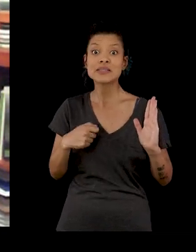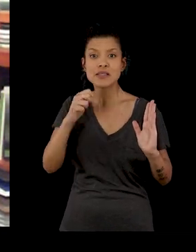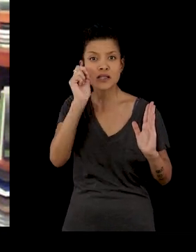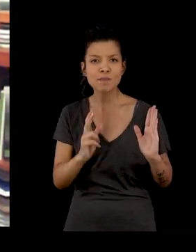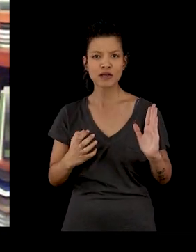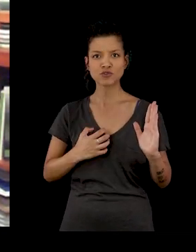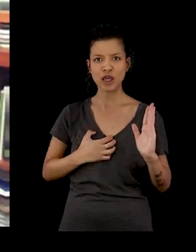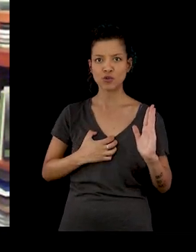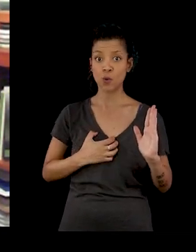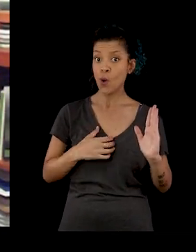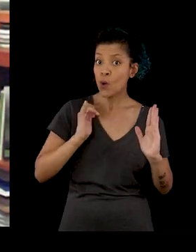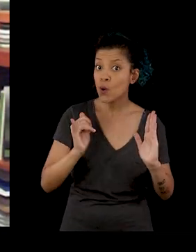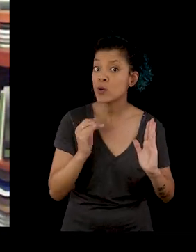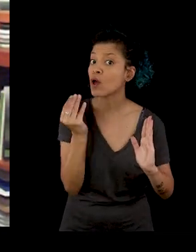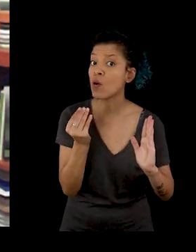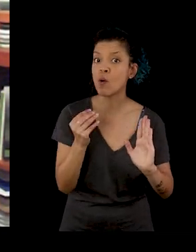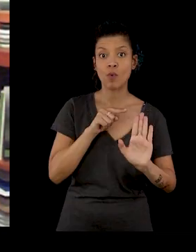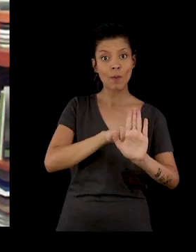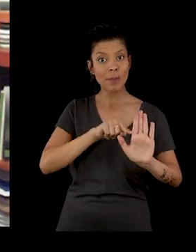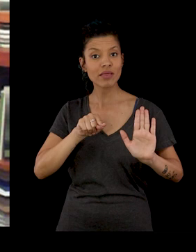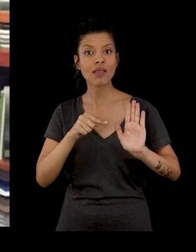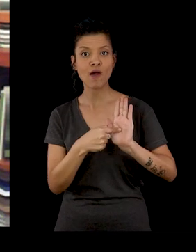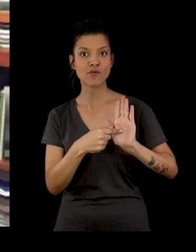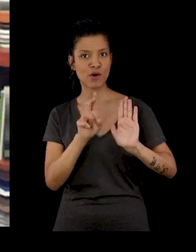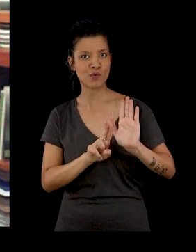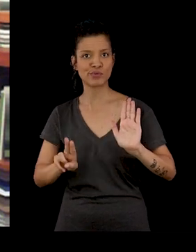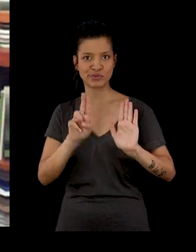metáforas. Quer dizer,